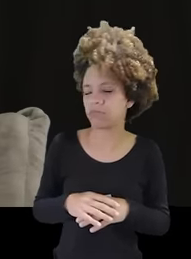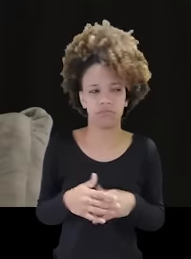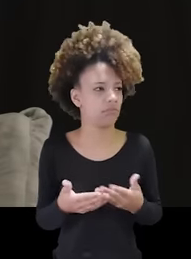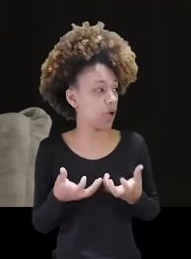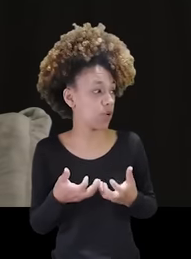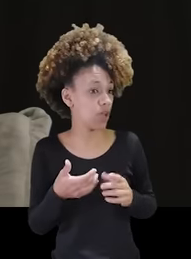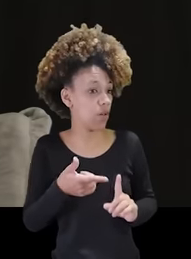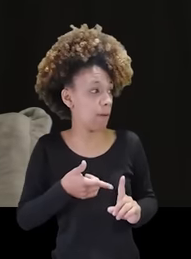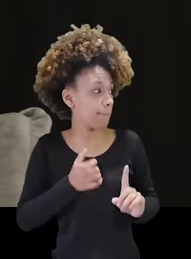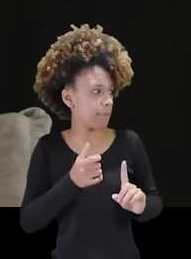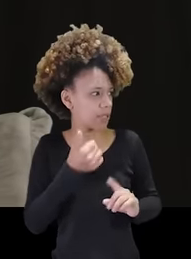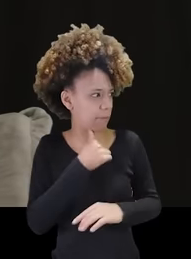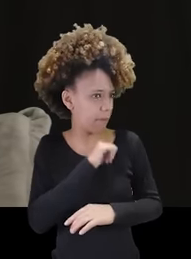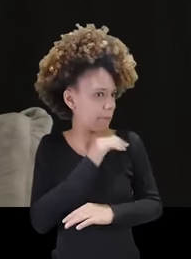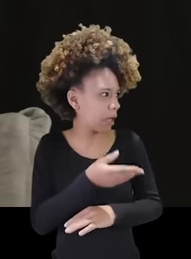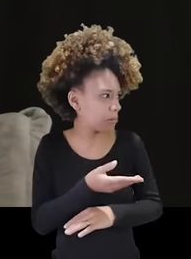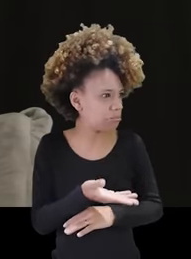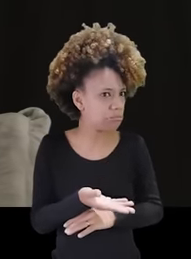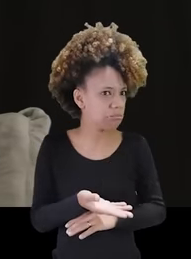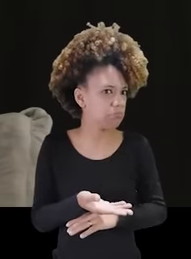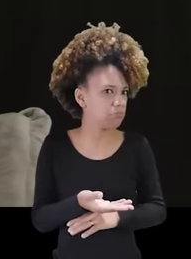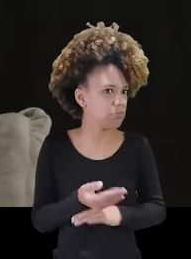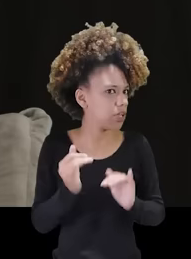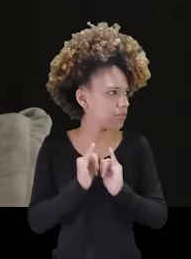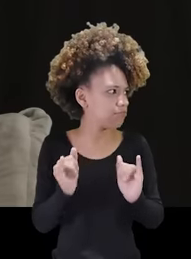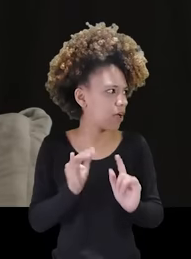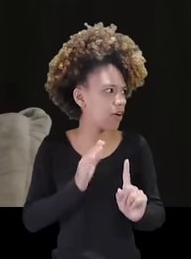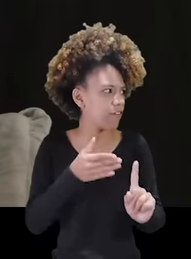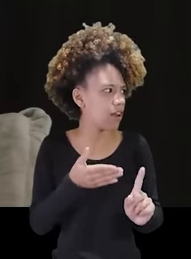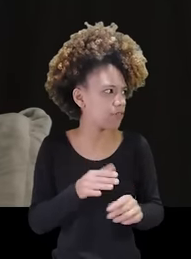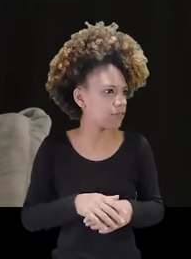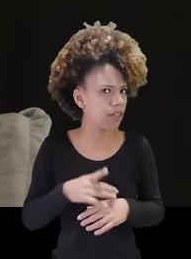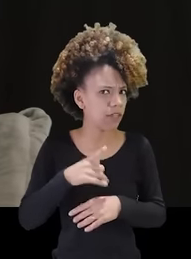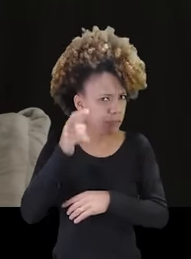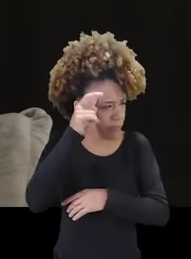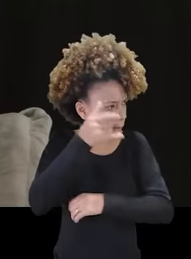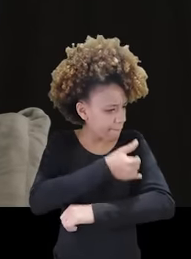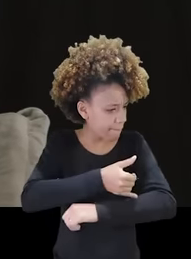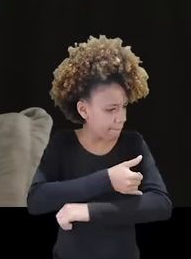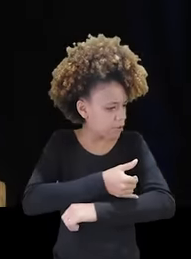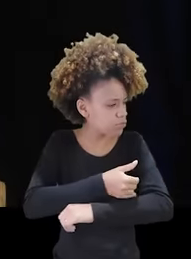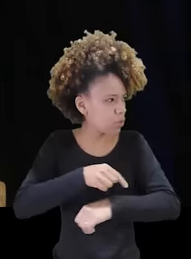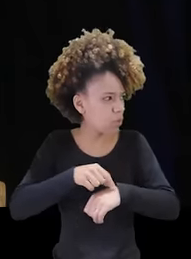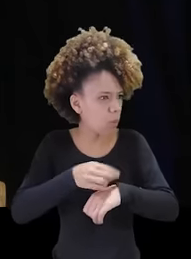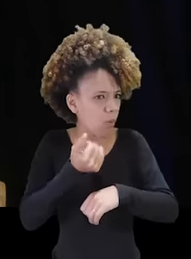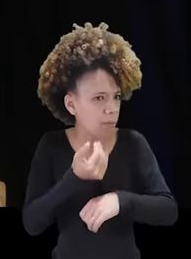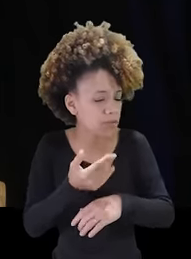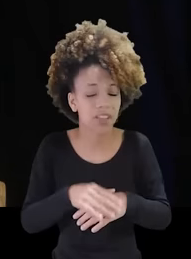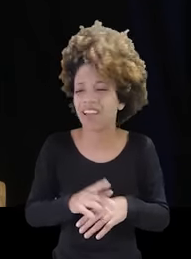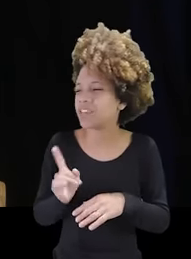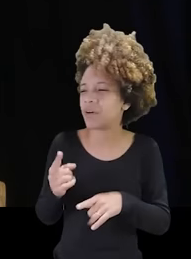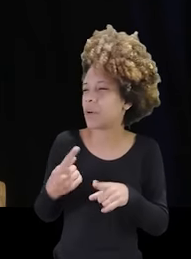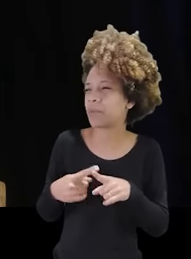eu quero matar minha mãe sabe assim você pode falar o que você tá dando um recado ali tem um demônio comendo picanha por causa